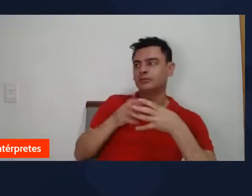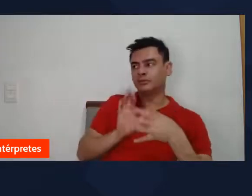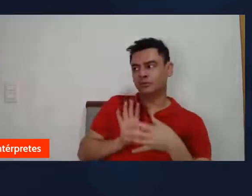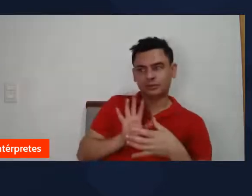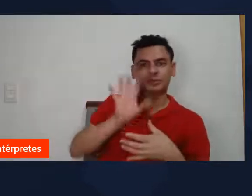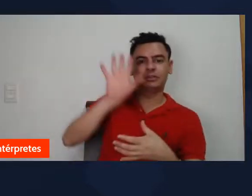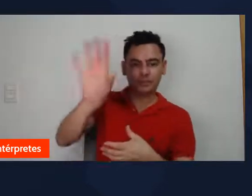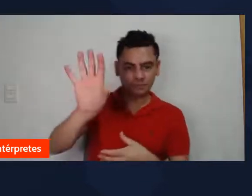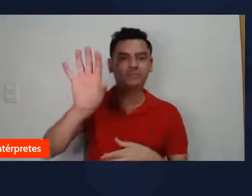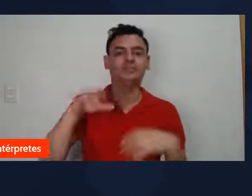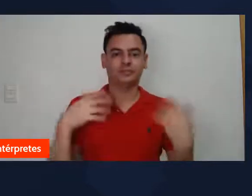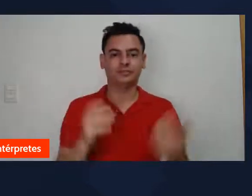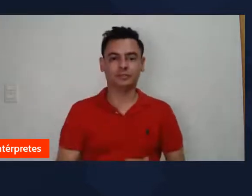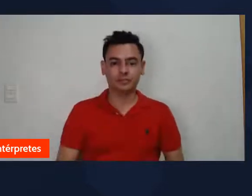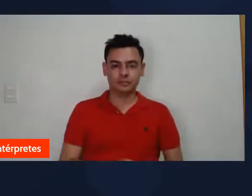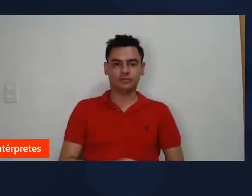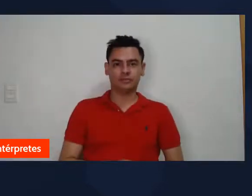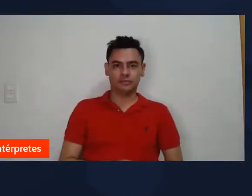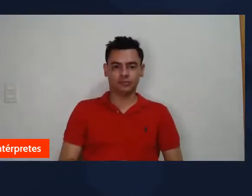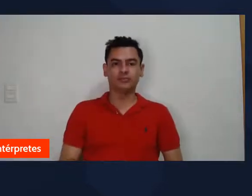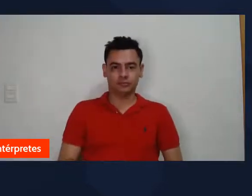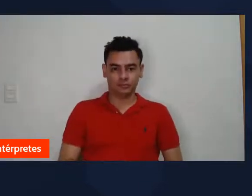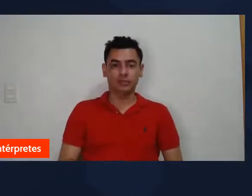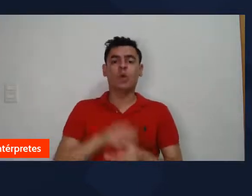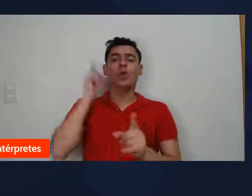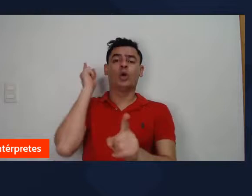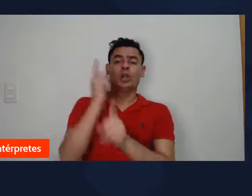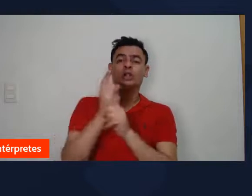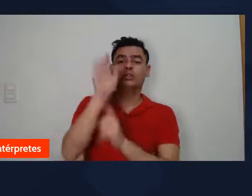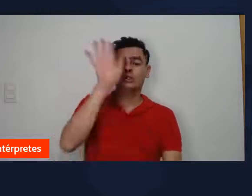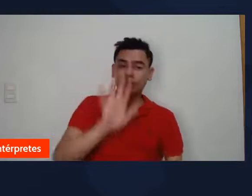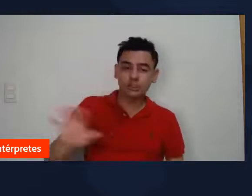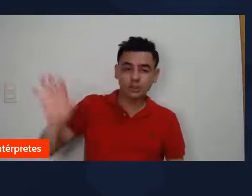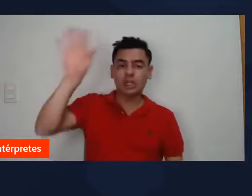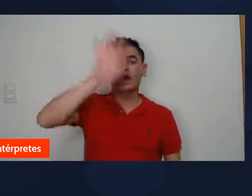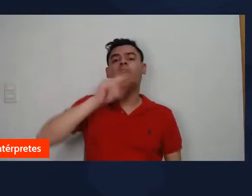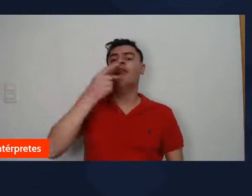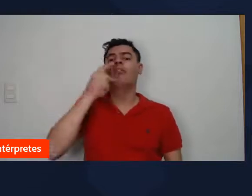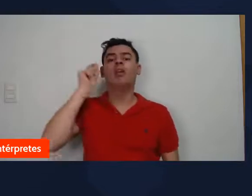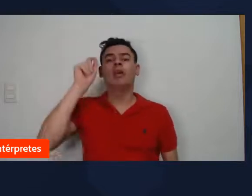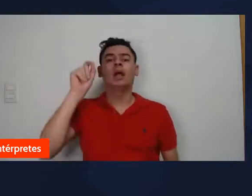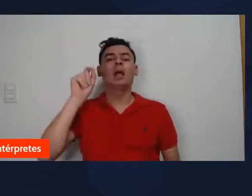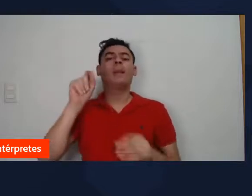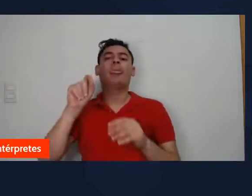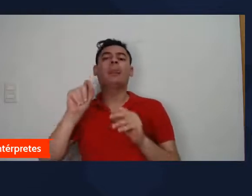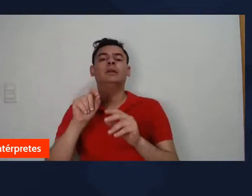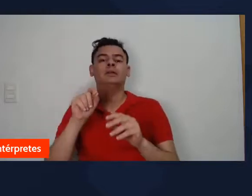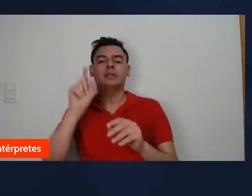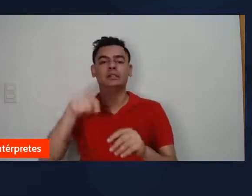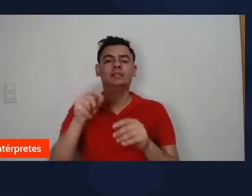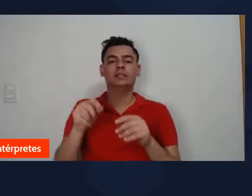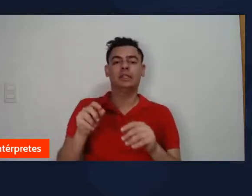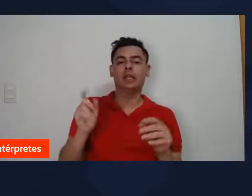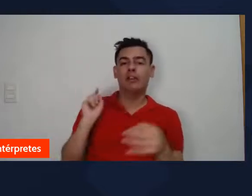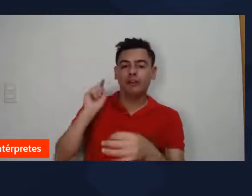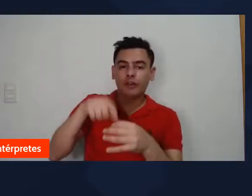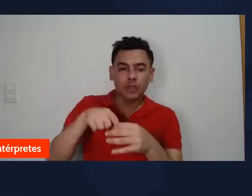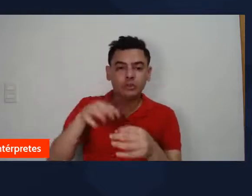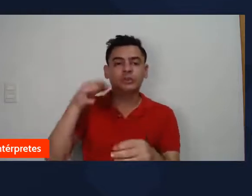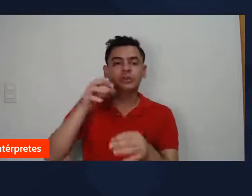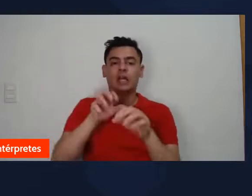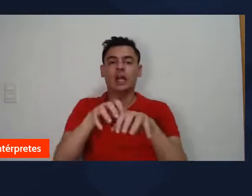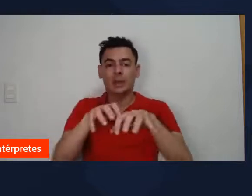nacional havia a expectativa de que ele fosse híbrido, né, presencial e no modo